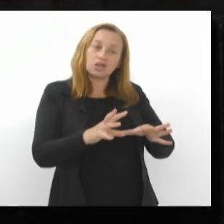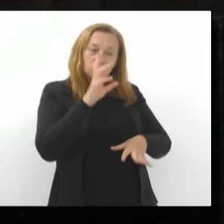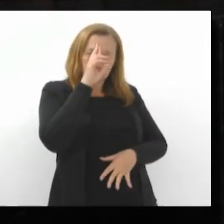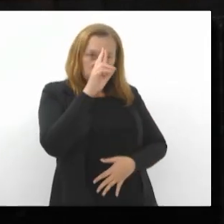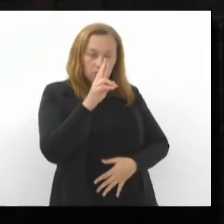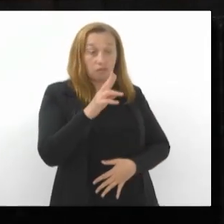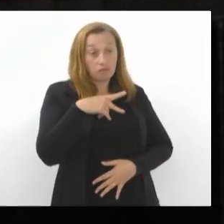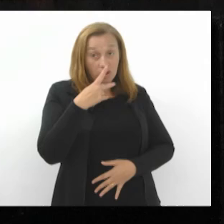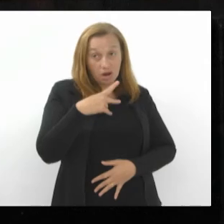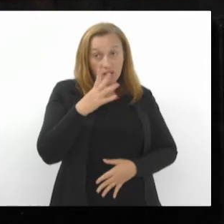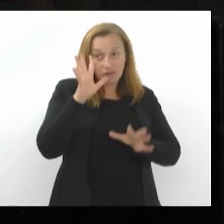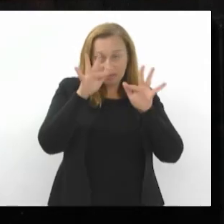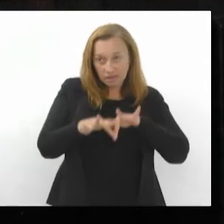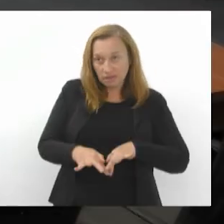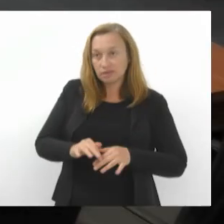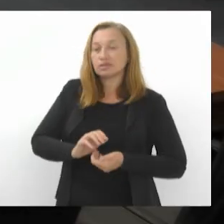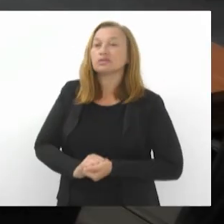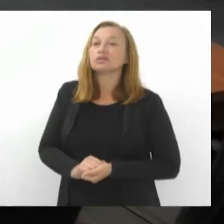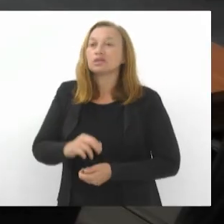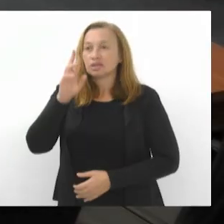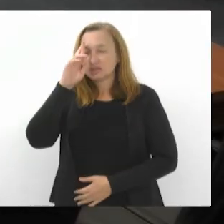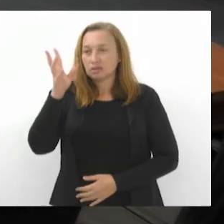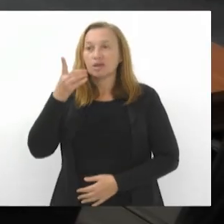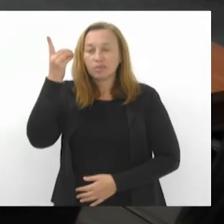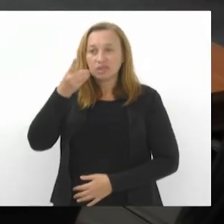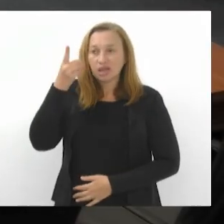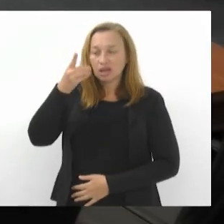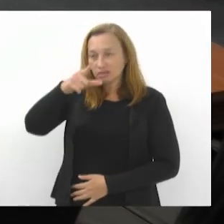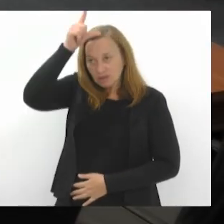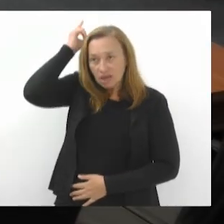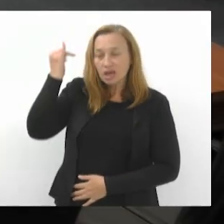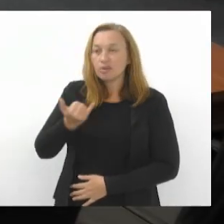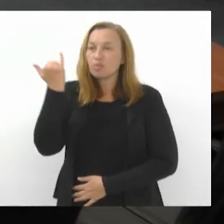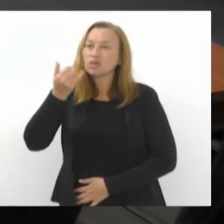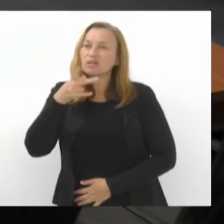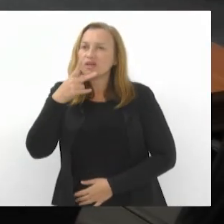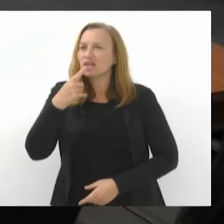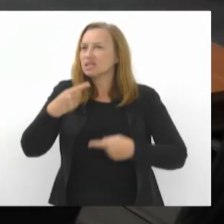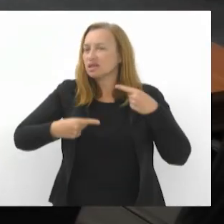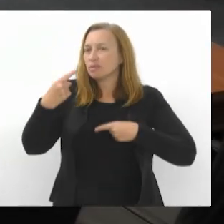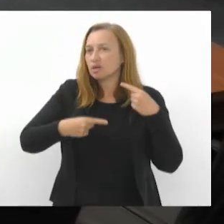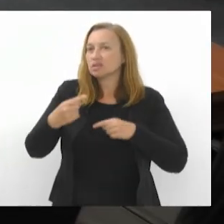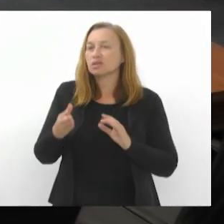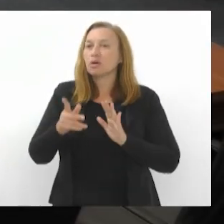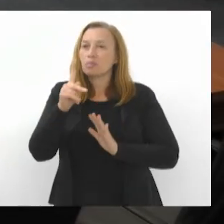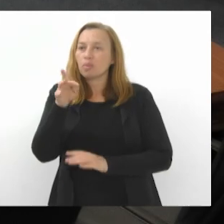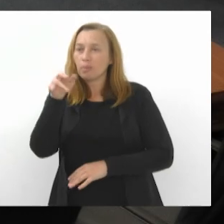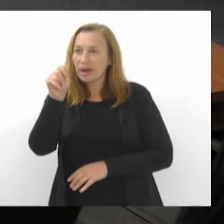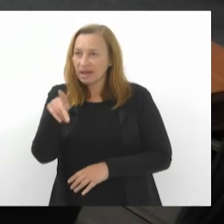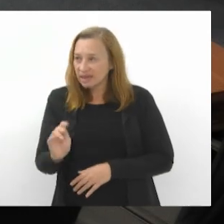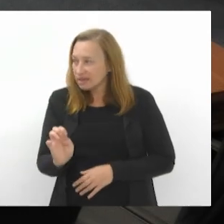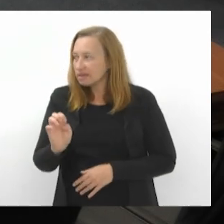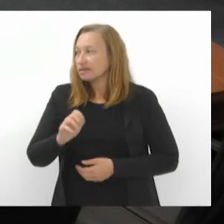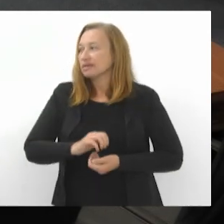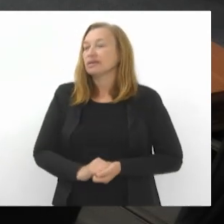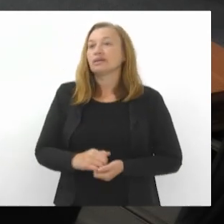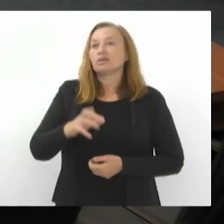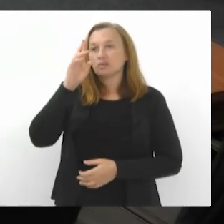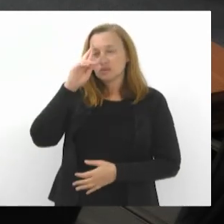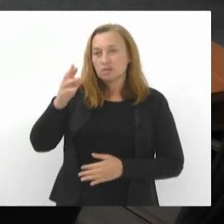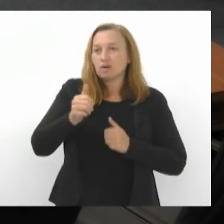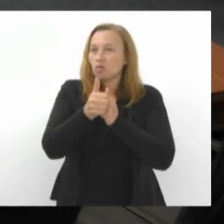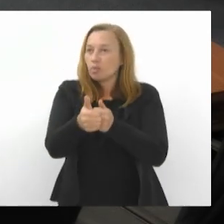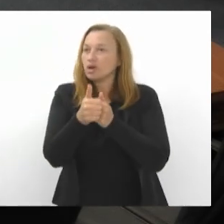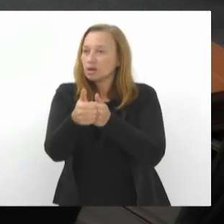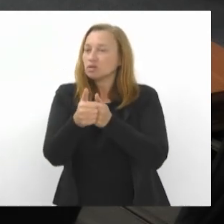Excelência e concluo. Deputado Luiz Paulo, muito importante Vossa Excelência trazer esse debate para cá sobre o Propag. Vossa Excelência acompanhou